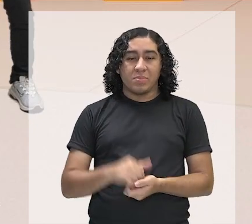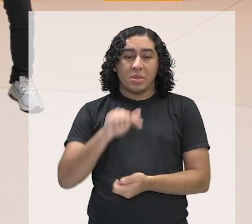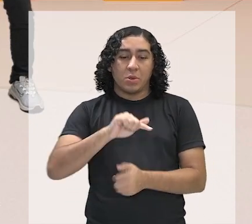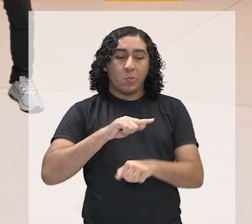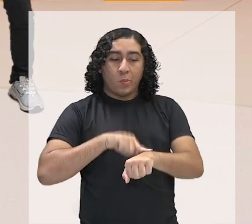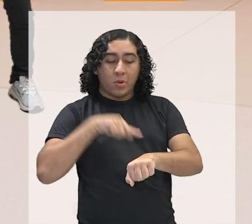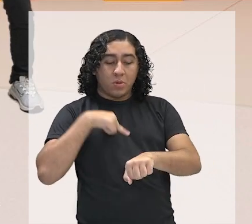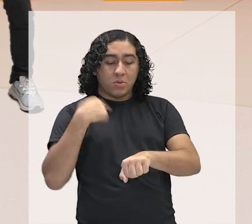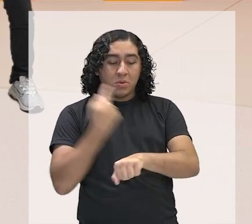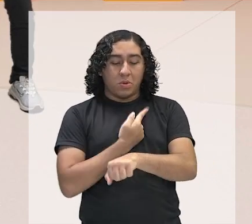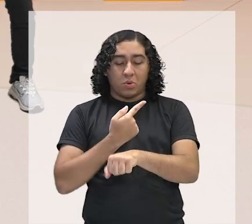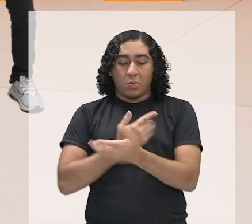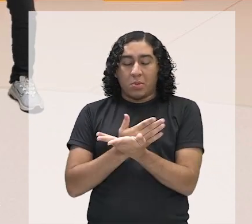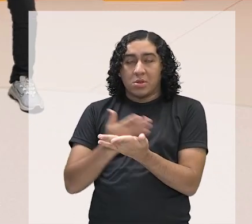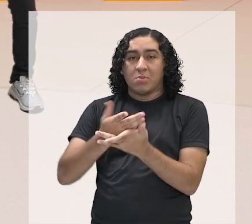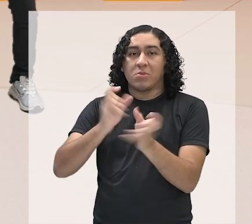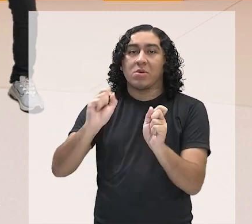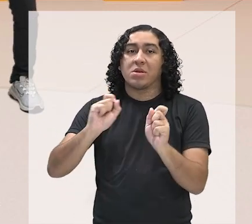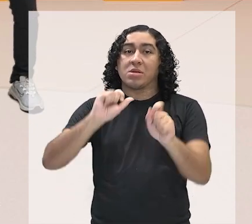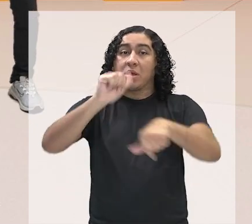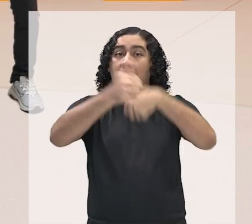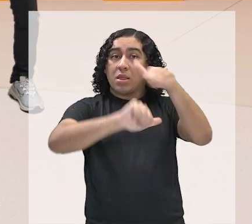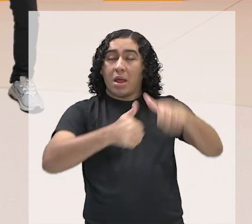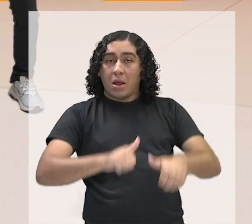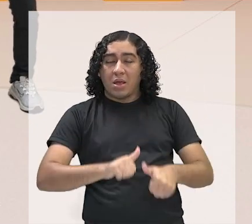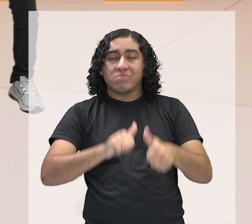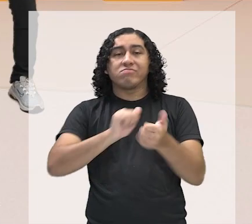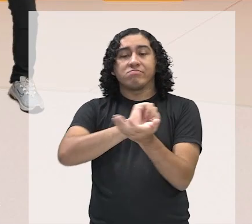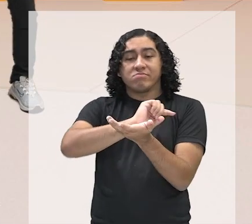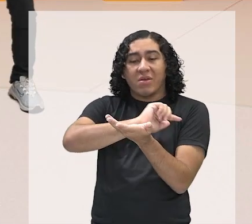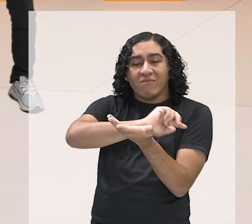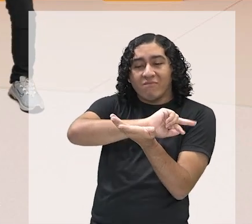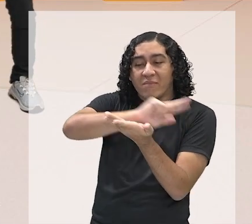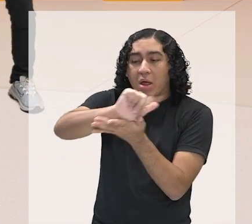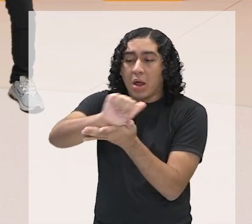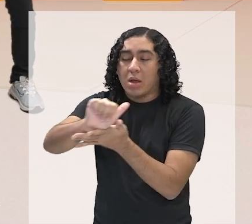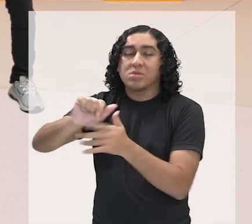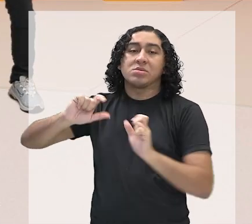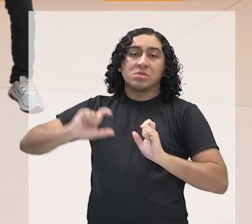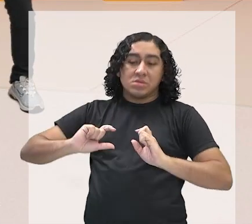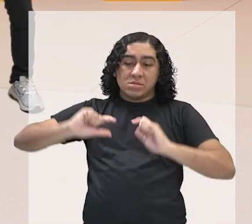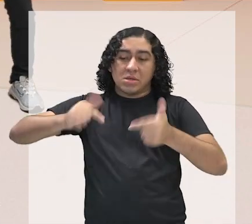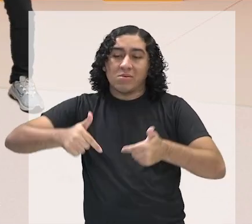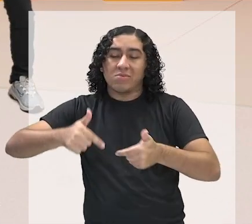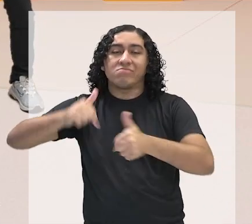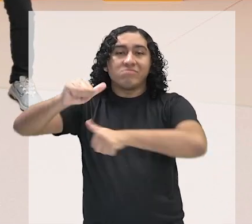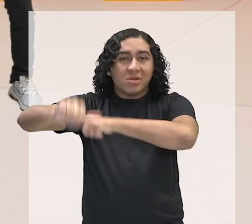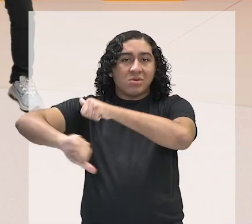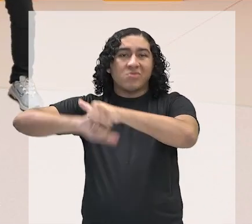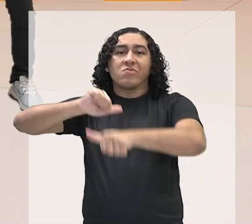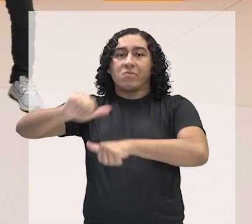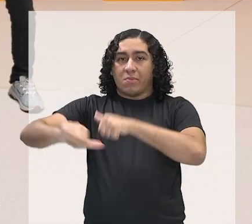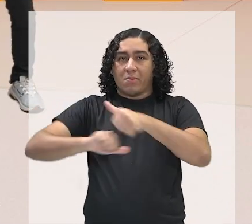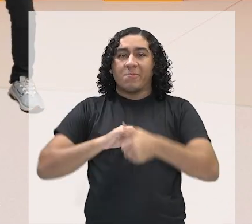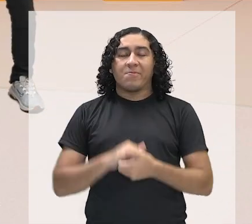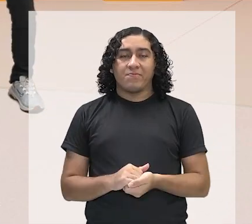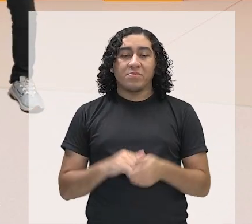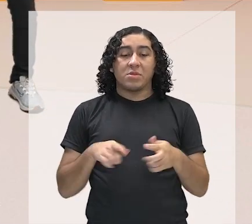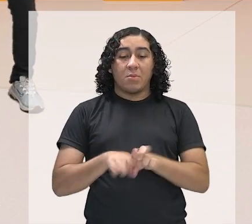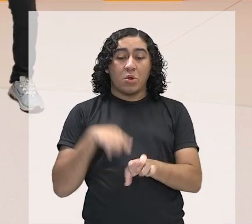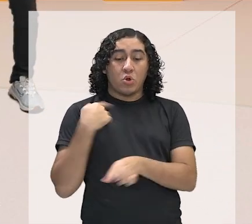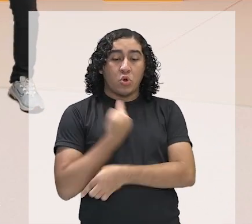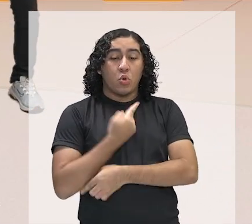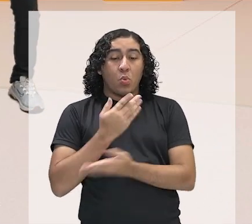fazer mais interferências nesses ecossistemas e também passamos a utilizar mais dos